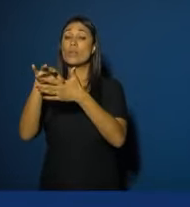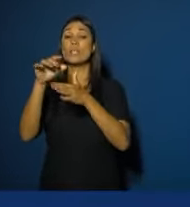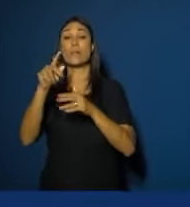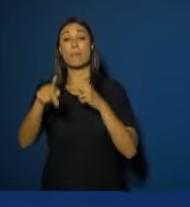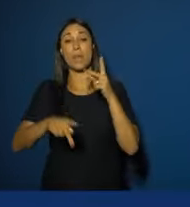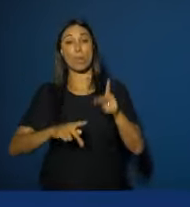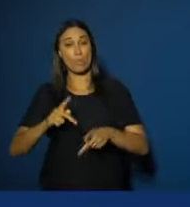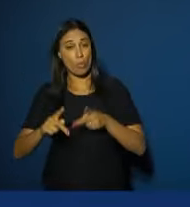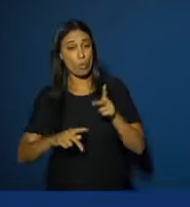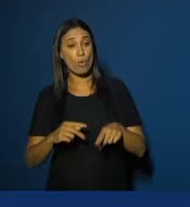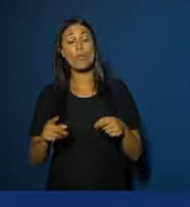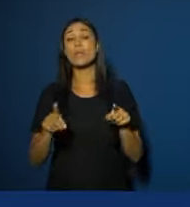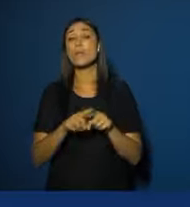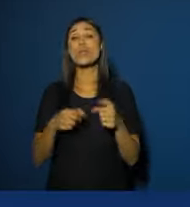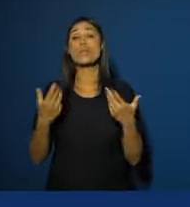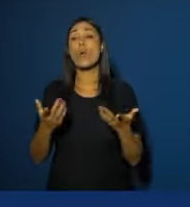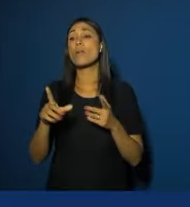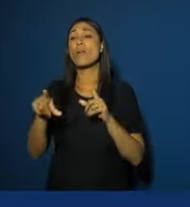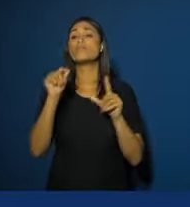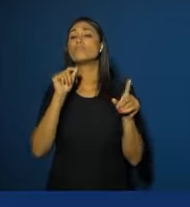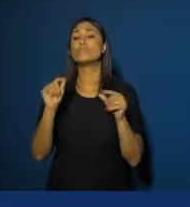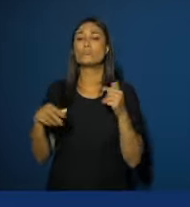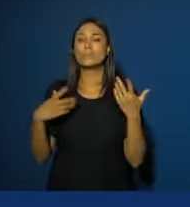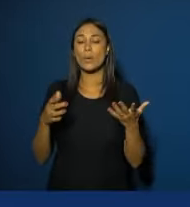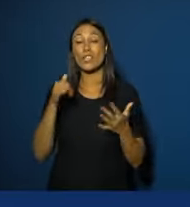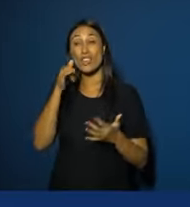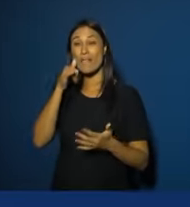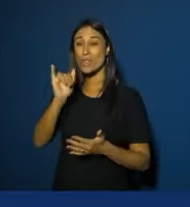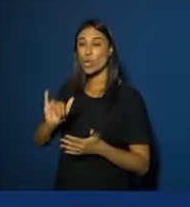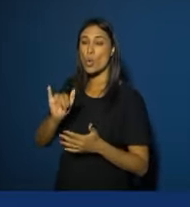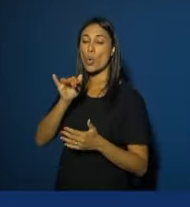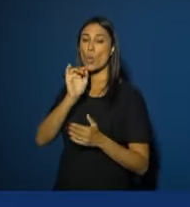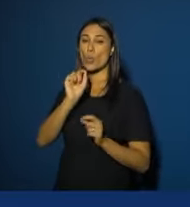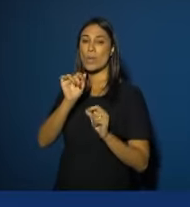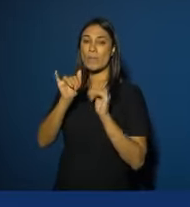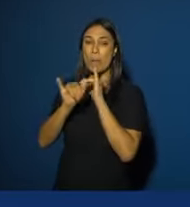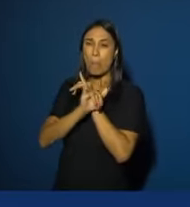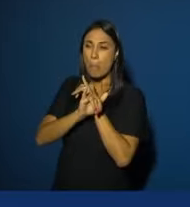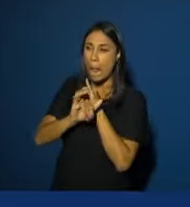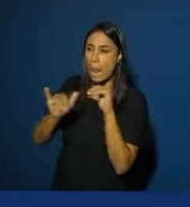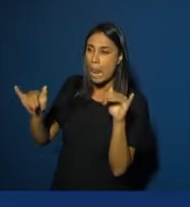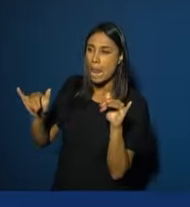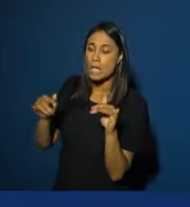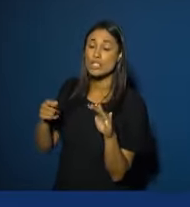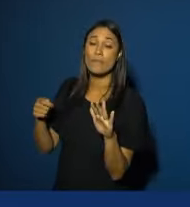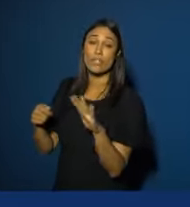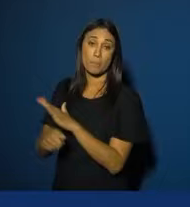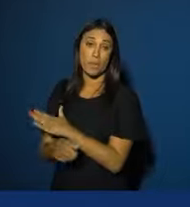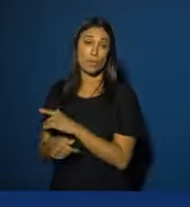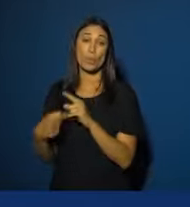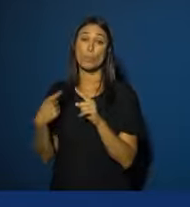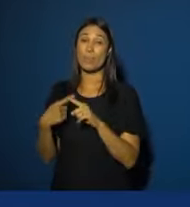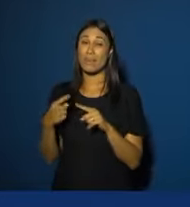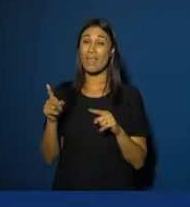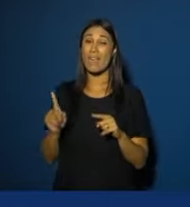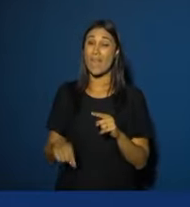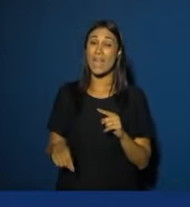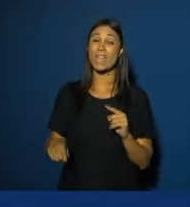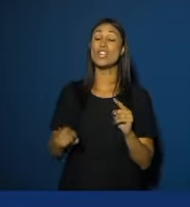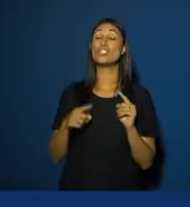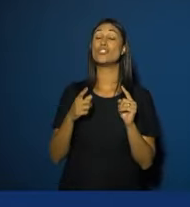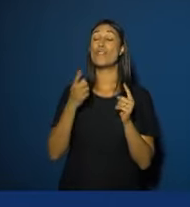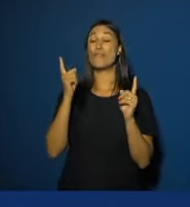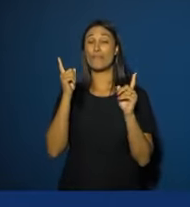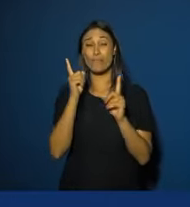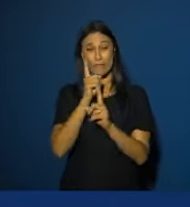e quais eram as prioridades. Evitamos o excesso de pulverização de investimento, porque isso é difícil de gerenciar